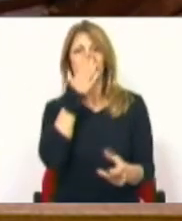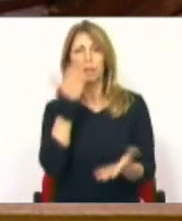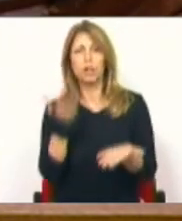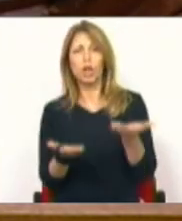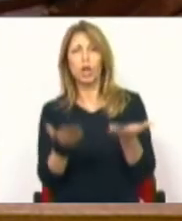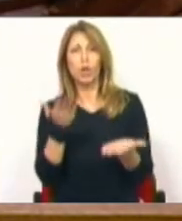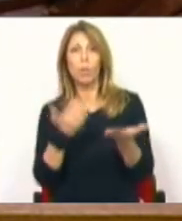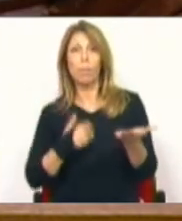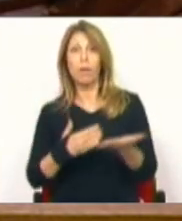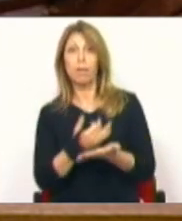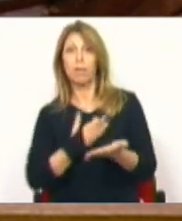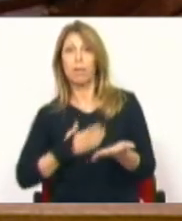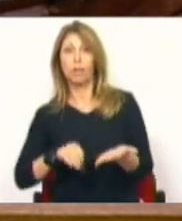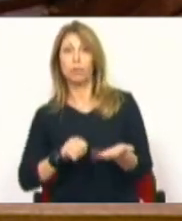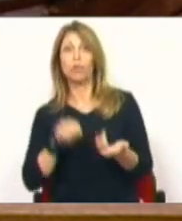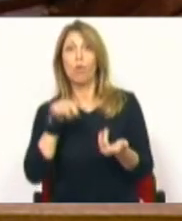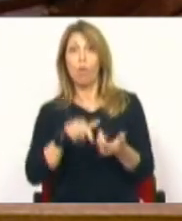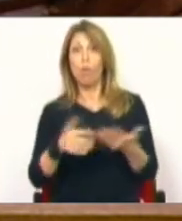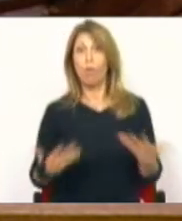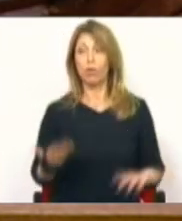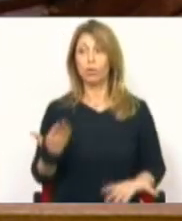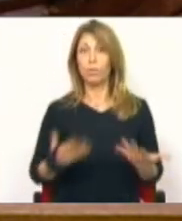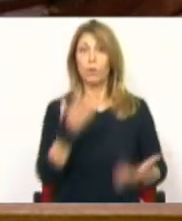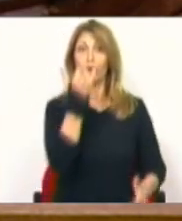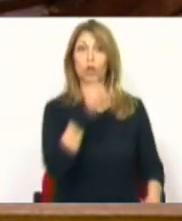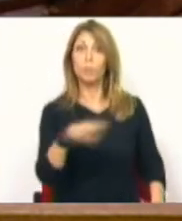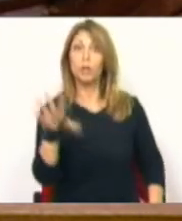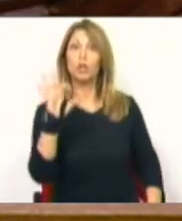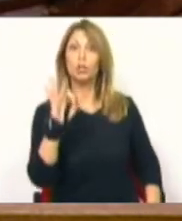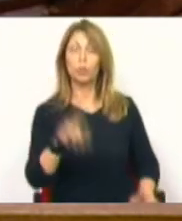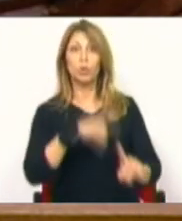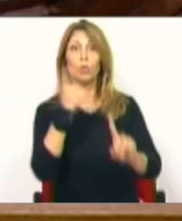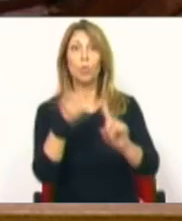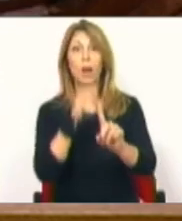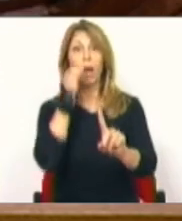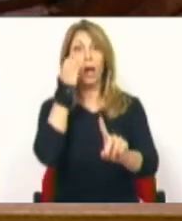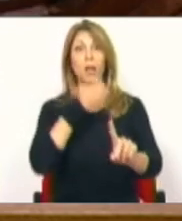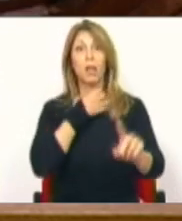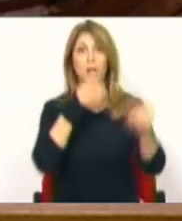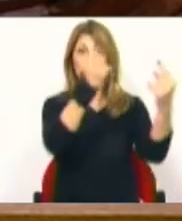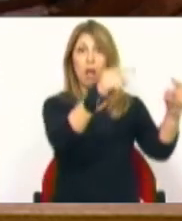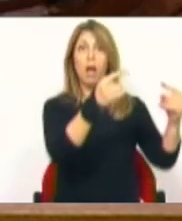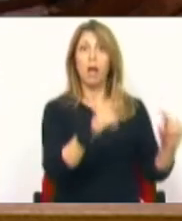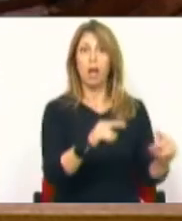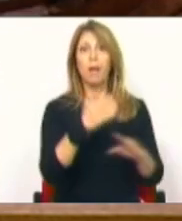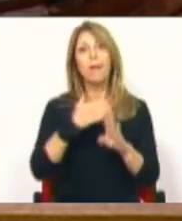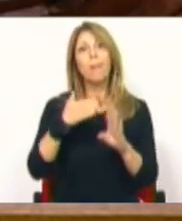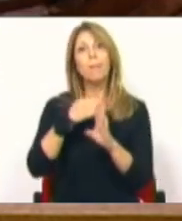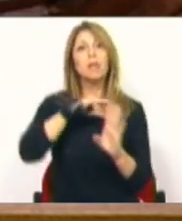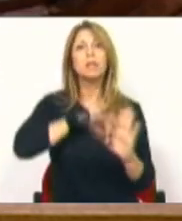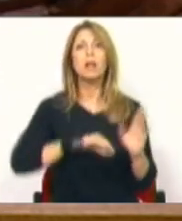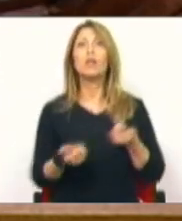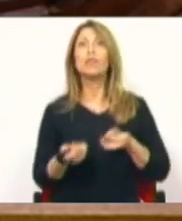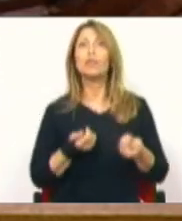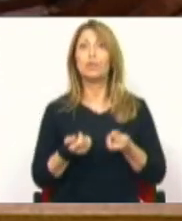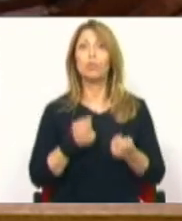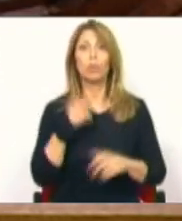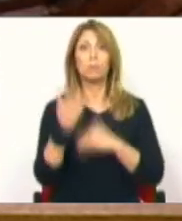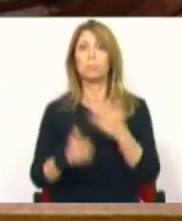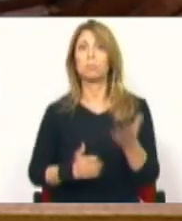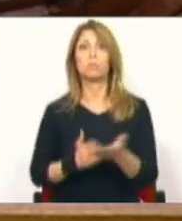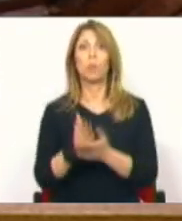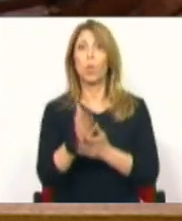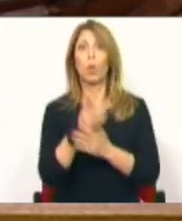dados de hoje com os de 2014, ano em que a crise estava instalada, a média dos salários dos gestores continuou a subir,